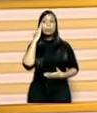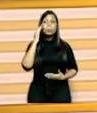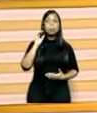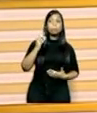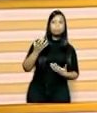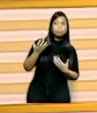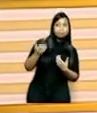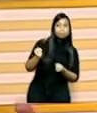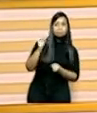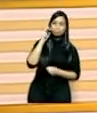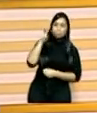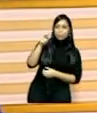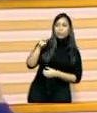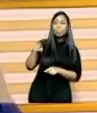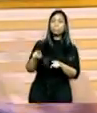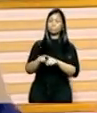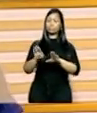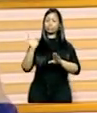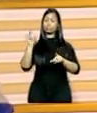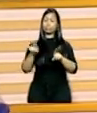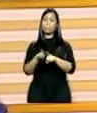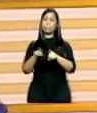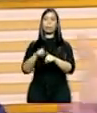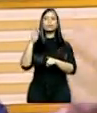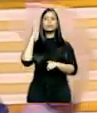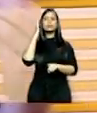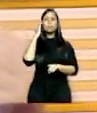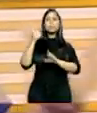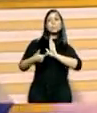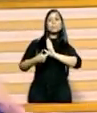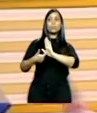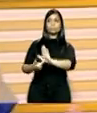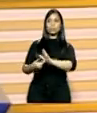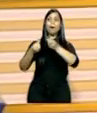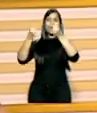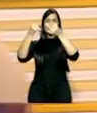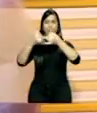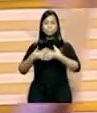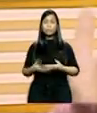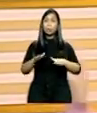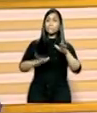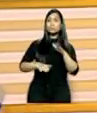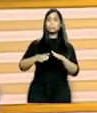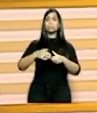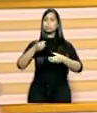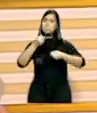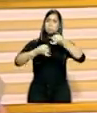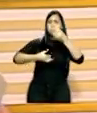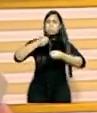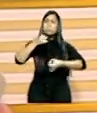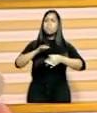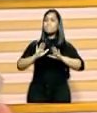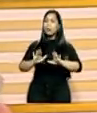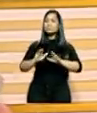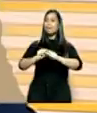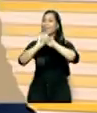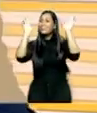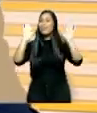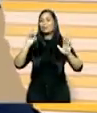ouvir e saber falar, se expressar também, sabe? Porque eu acho que às vezes a gente está falando muito e dizendo muito pouco, não